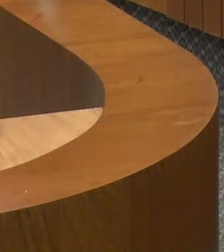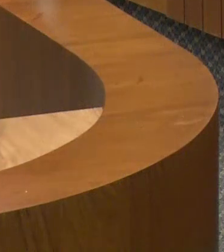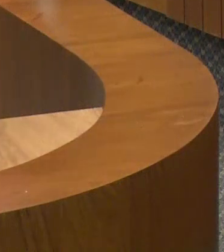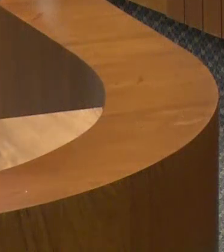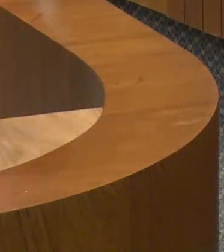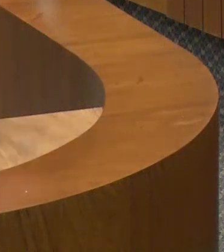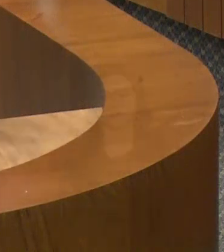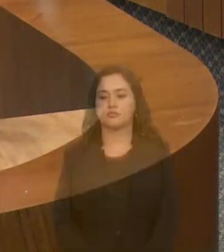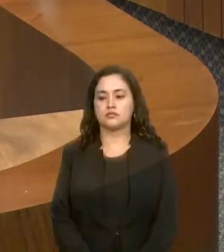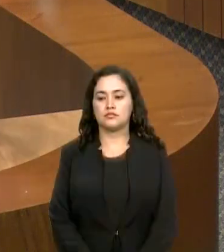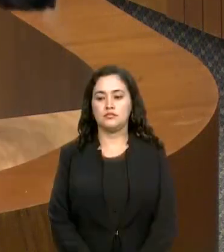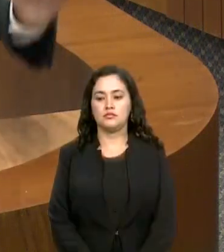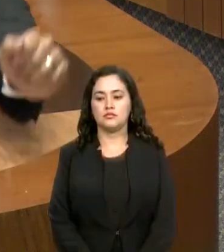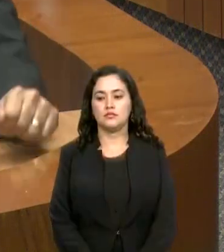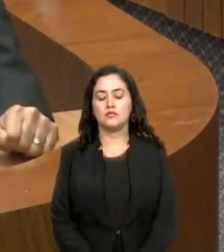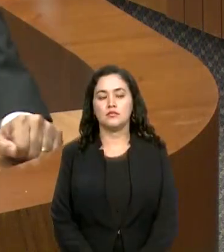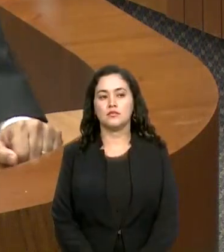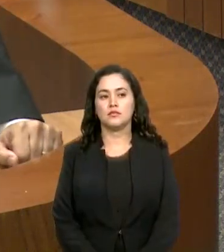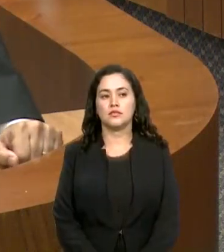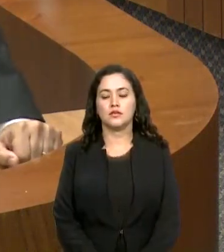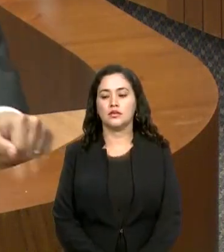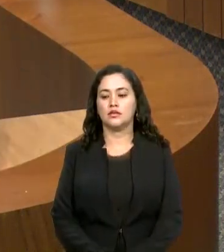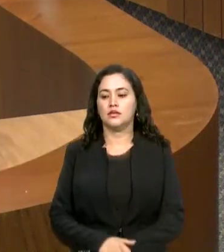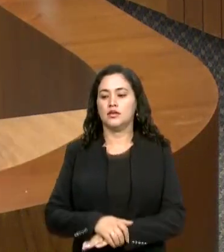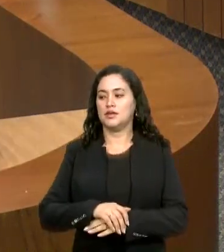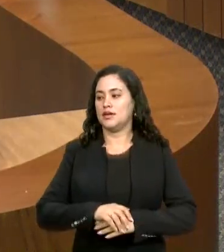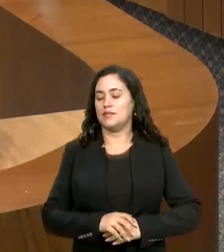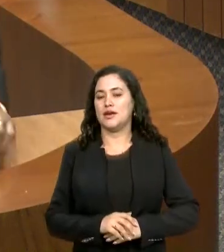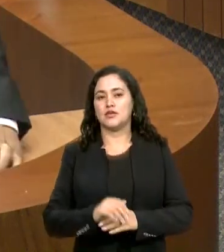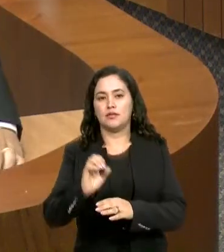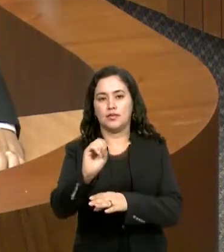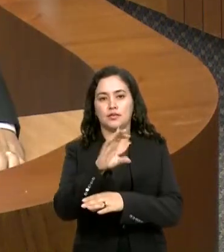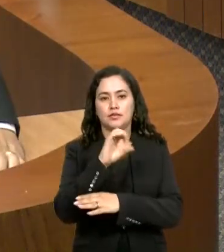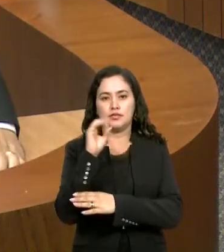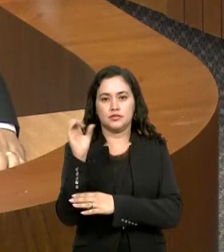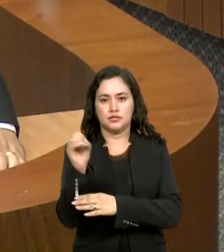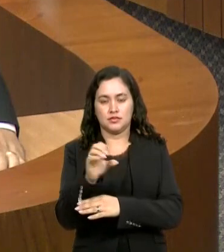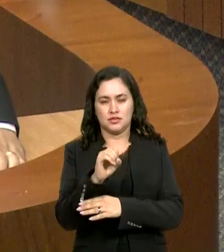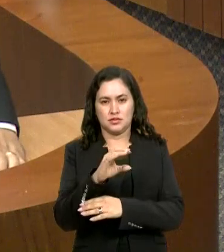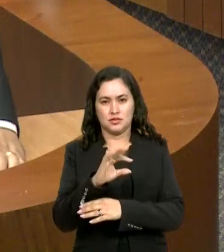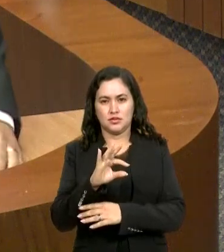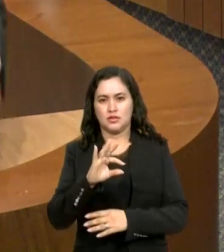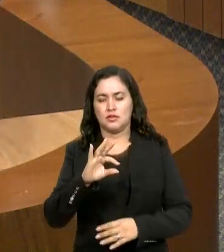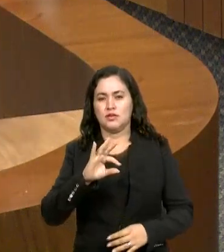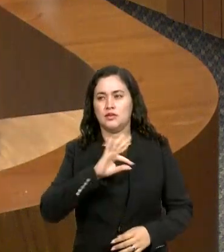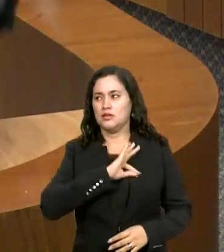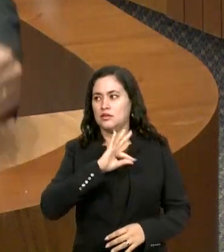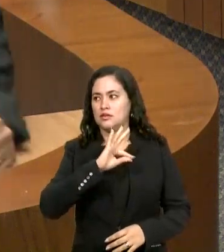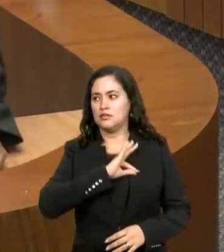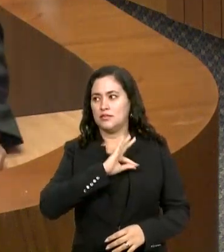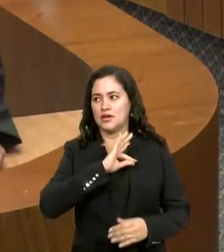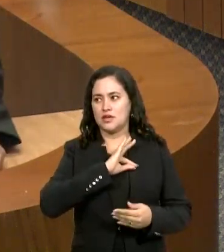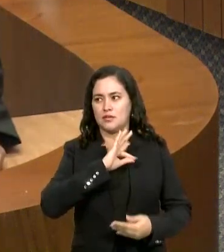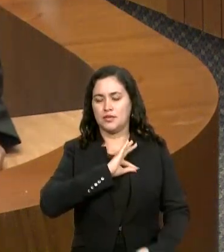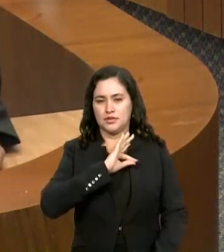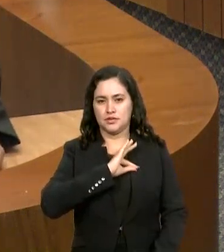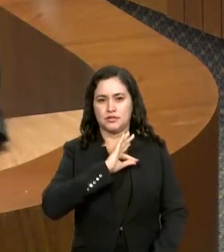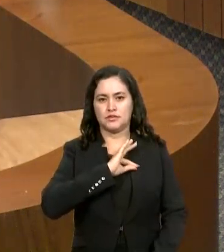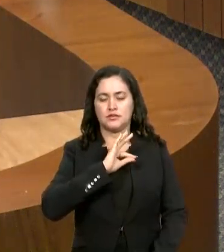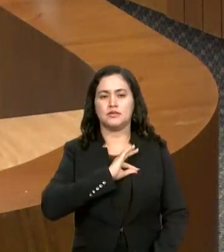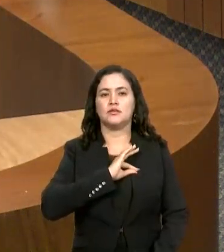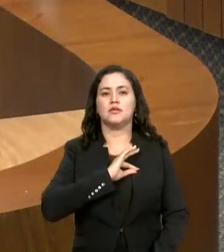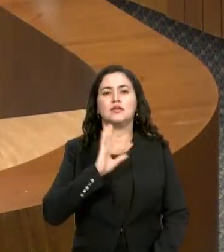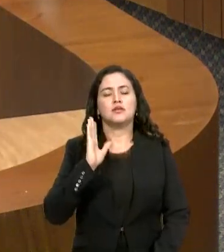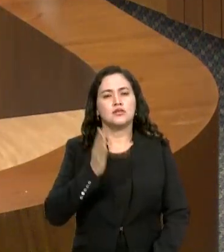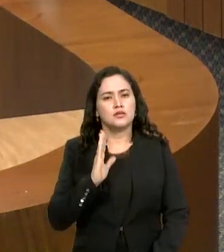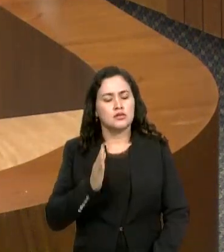recebeu viaturas, já recebeu armas esse ano. Eu posso falar do meio ambiente.